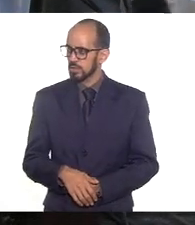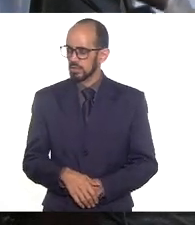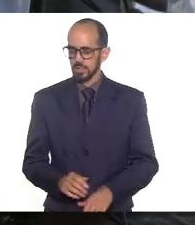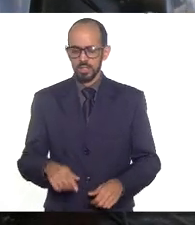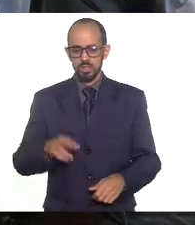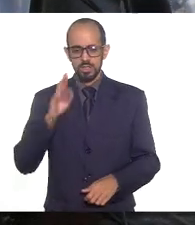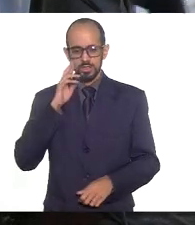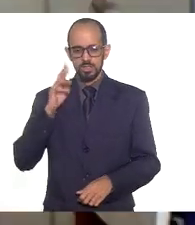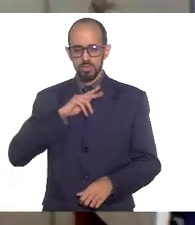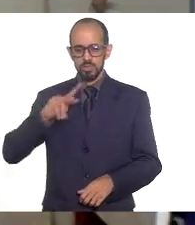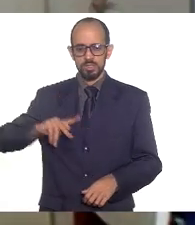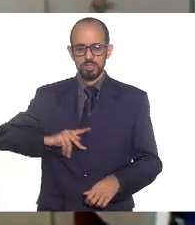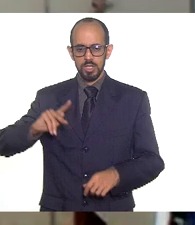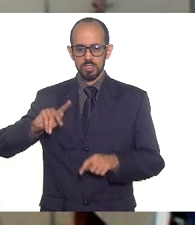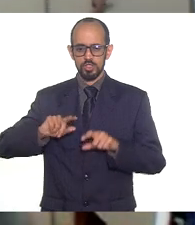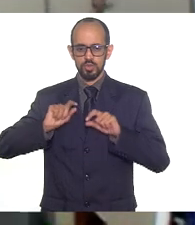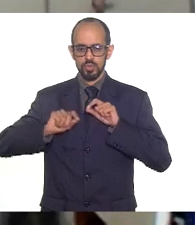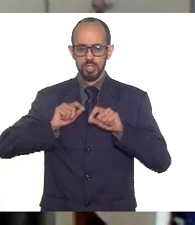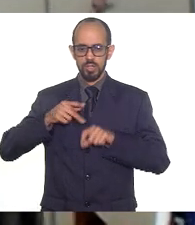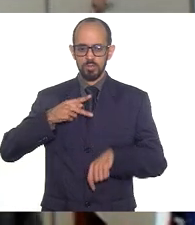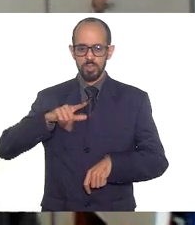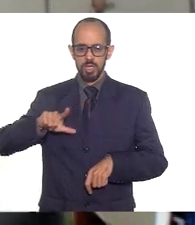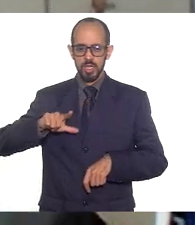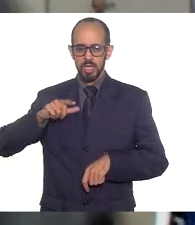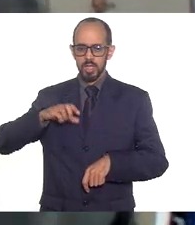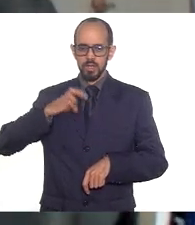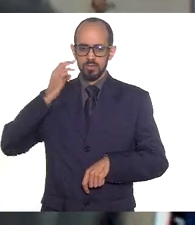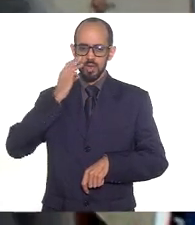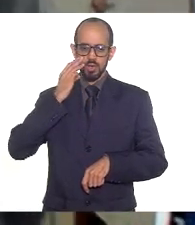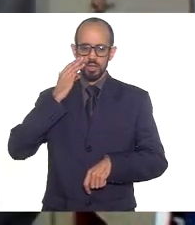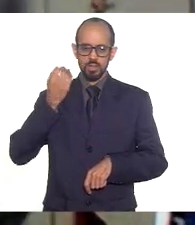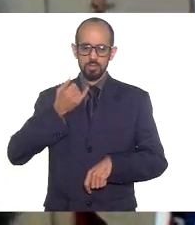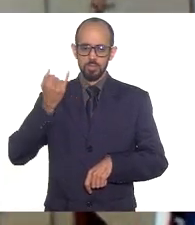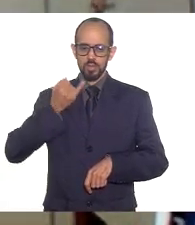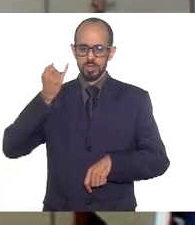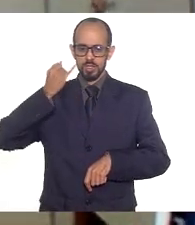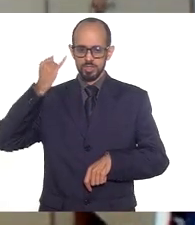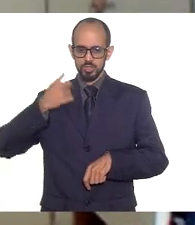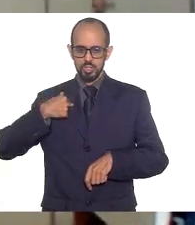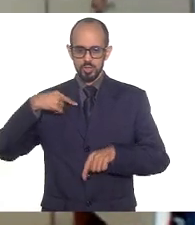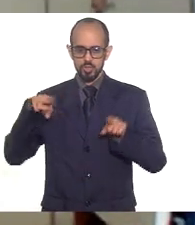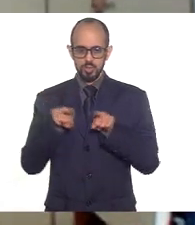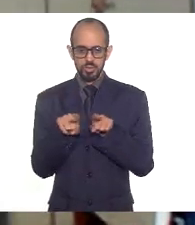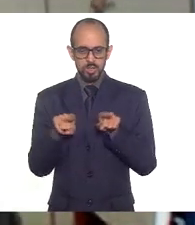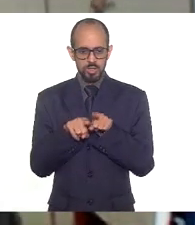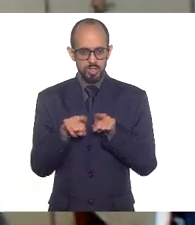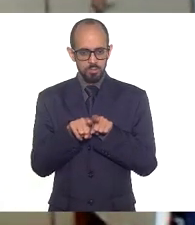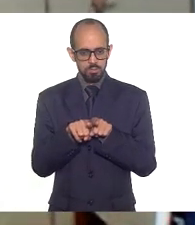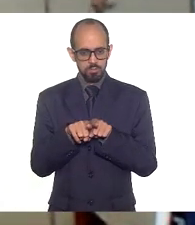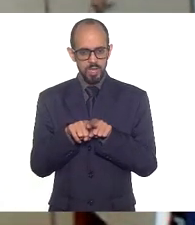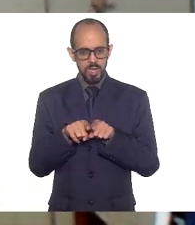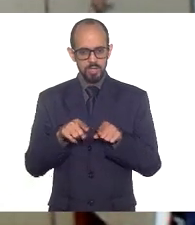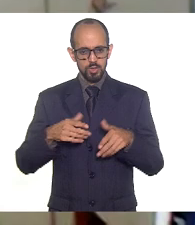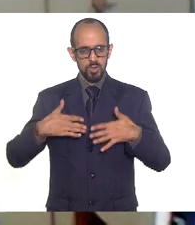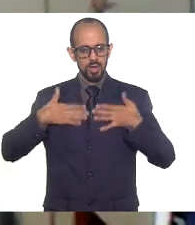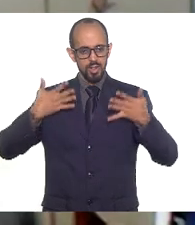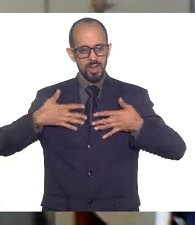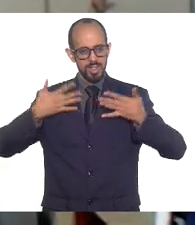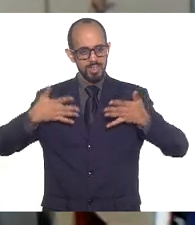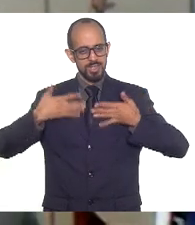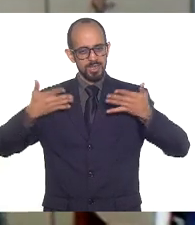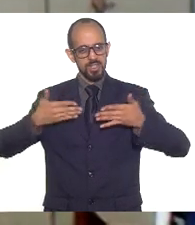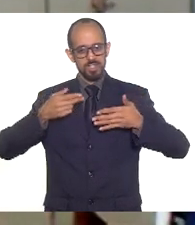eu sou presidente de projetos voltados waldeck Carneiro muito importante eu também partilho aqui da Alegria de dar